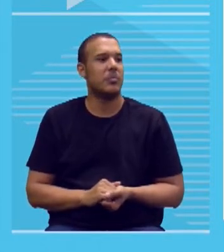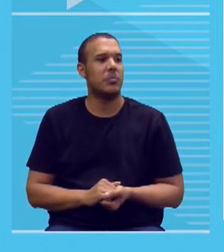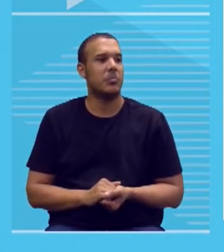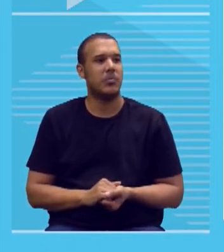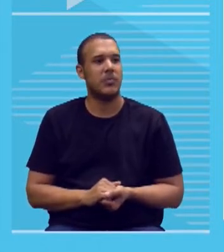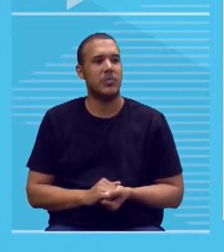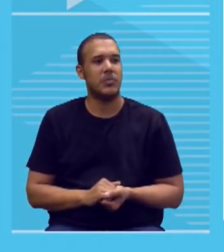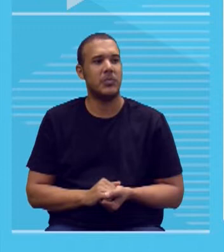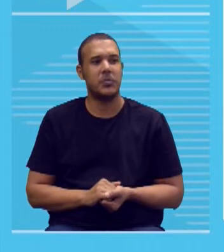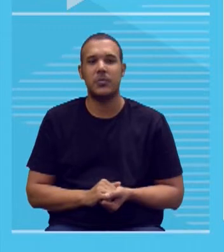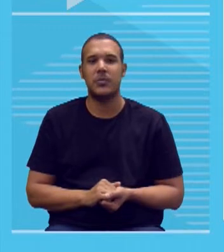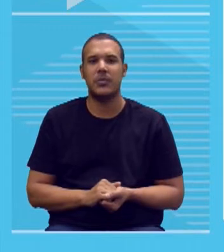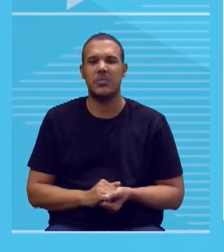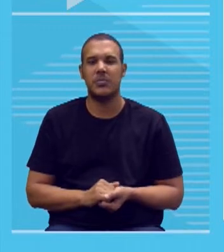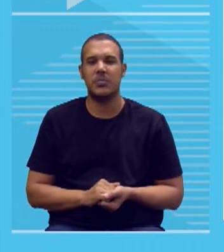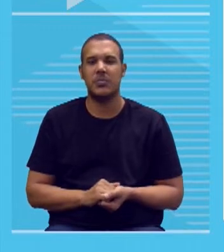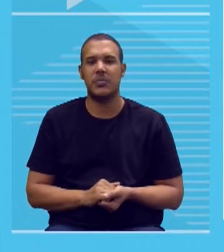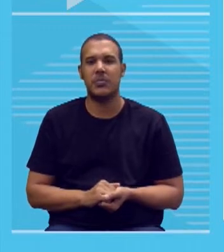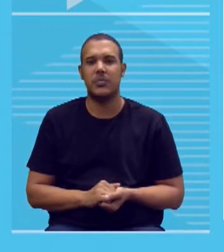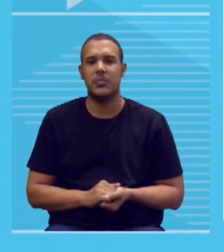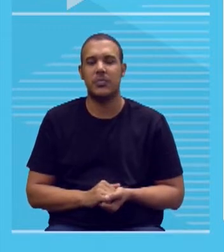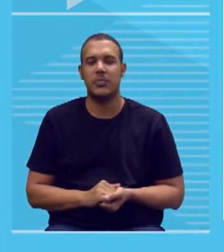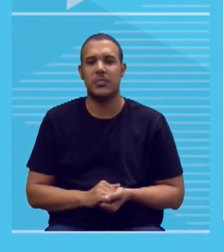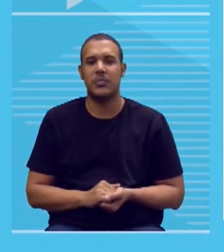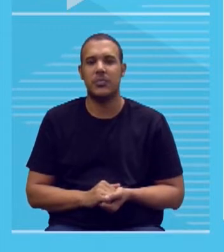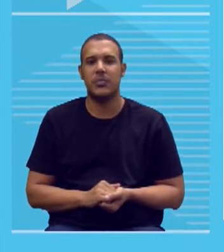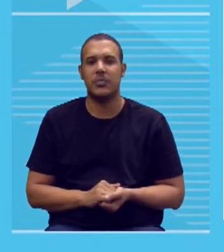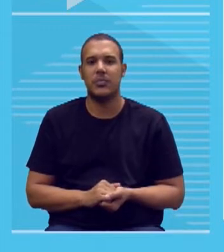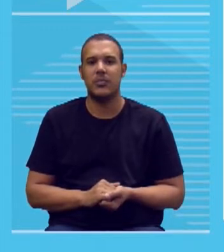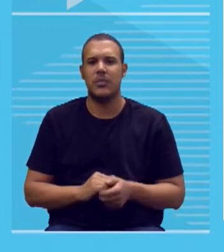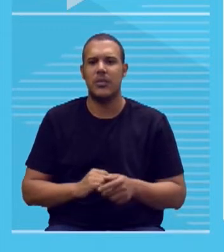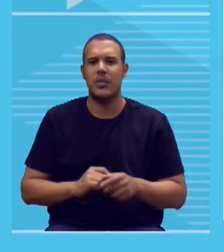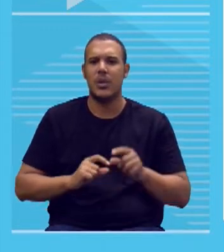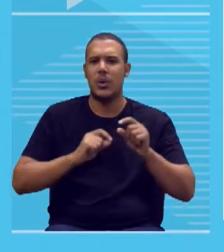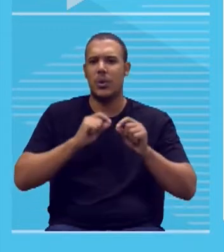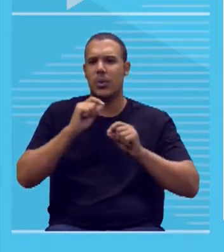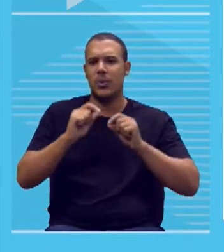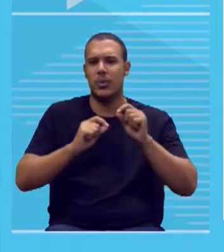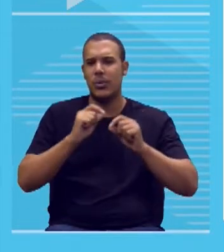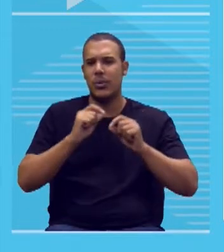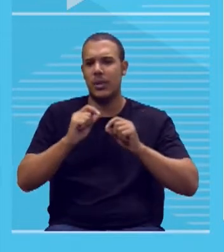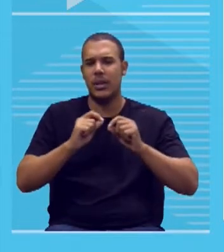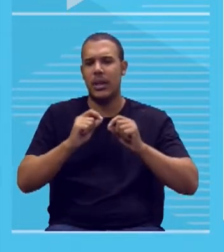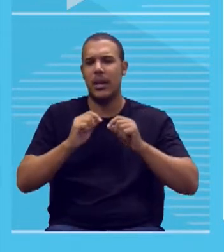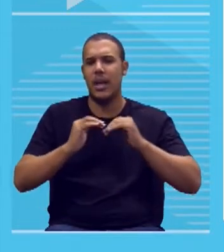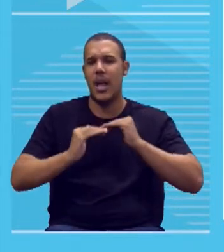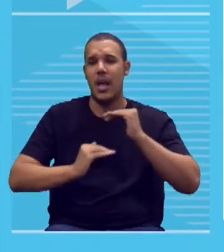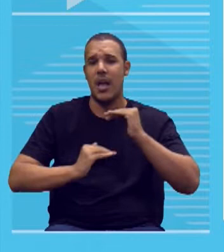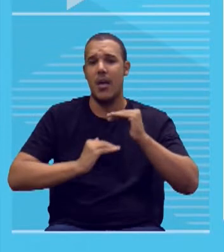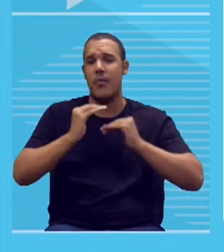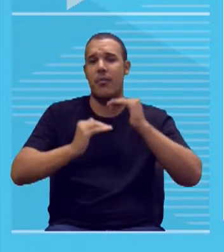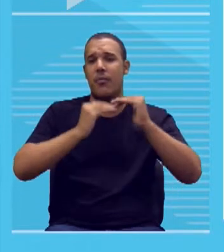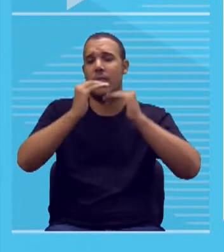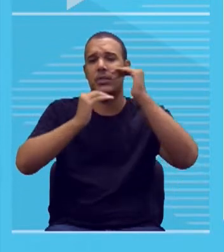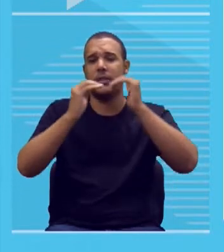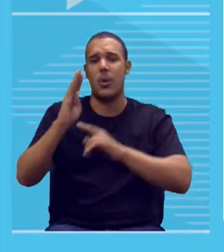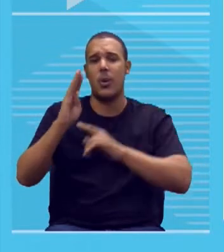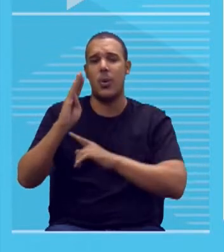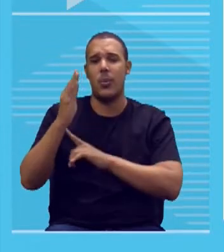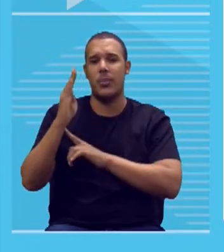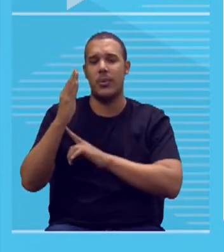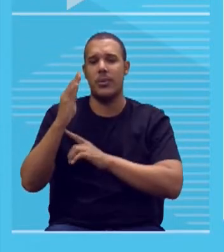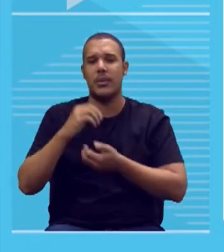cara muito bem muito bem tá aí ó o que são evidências da evolução biológica eu quero começar